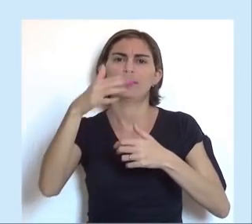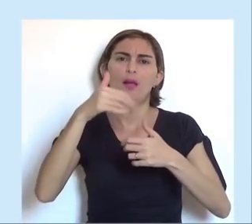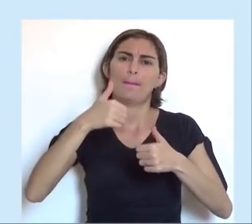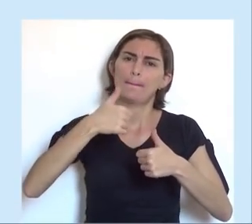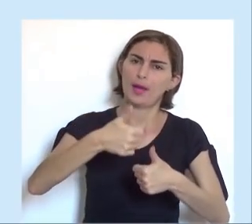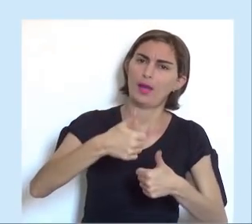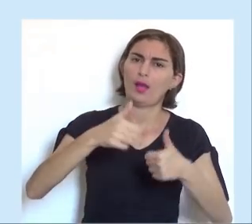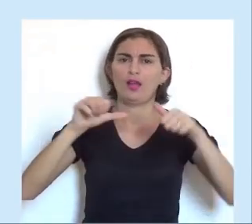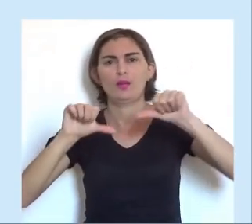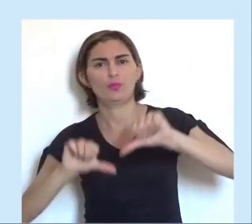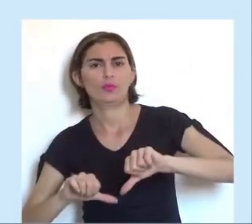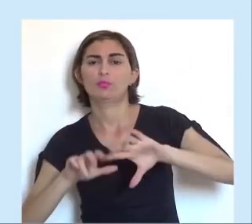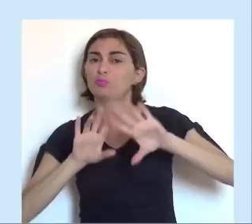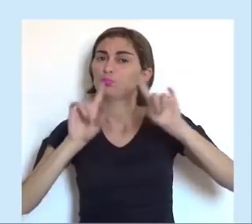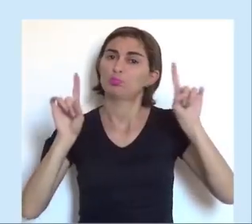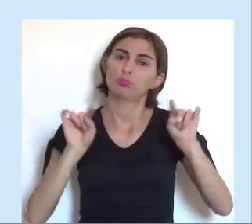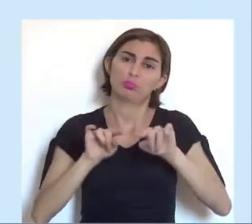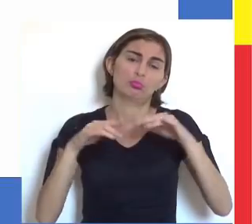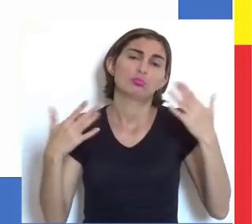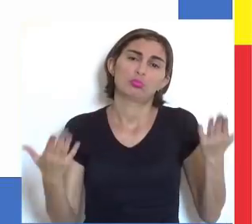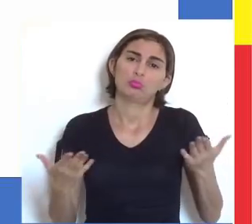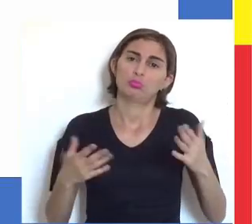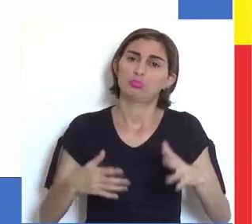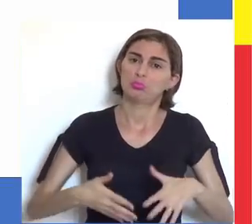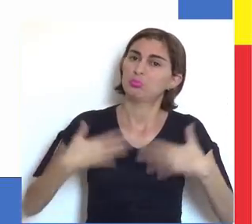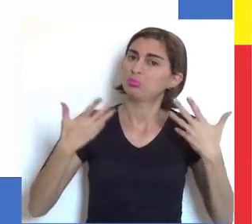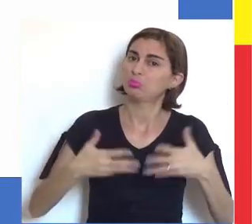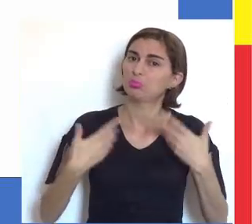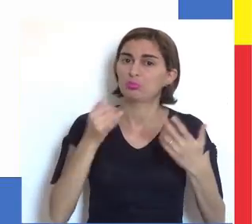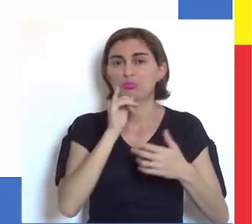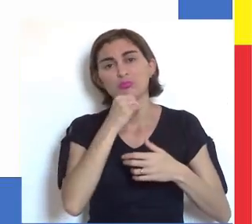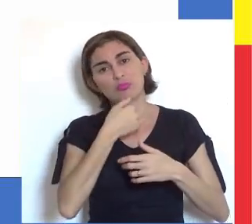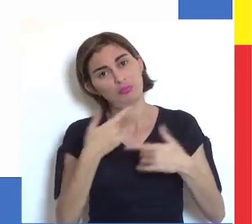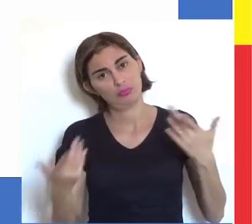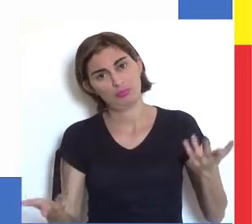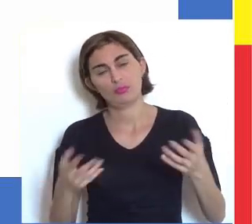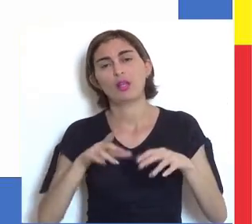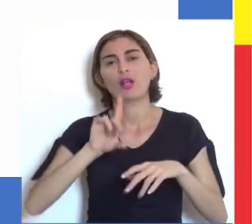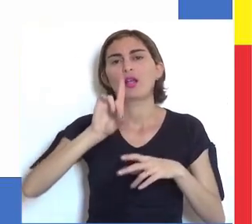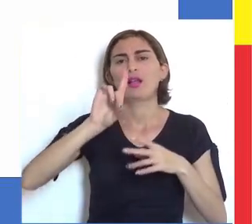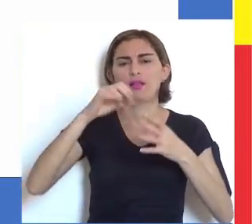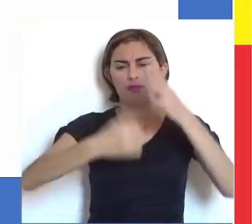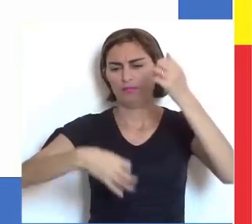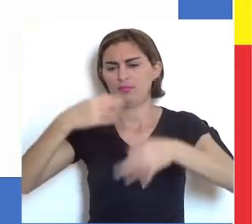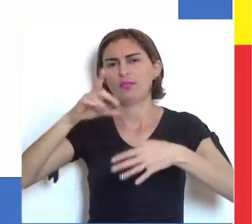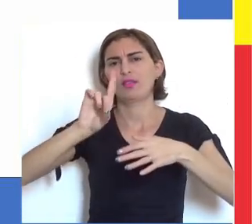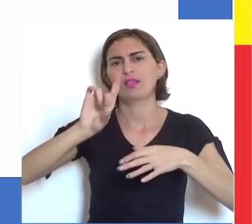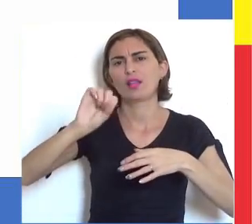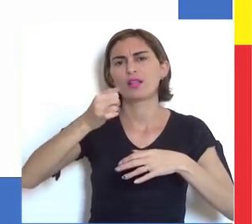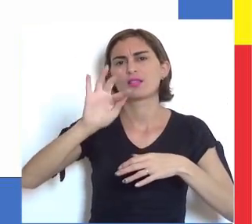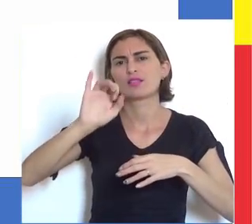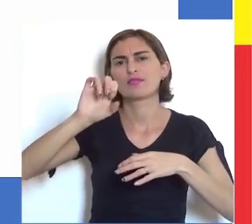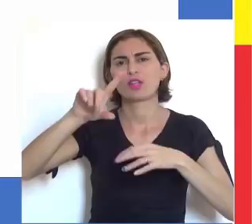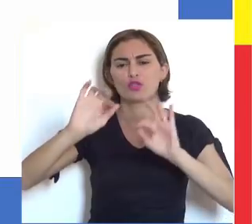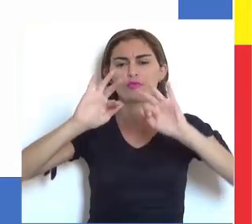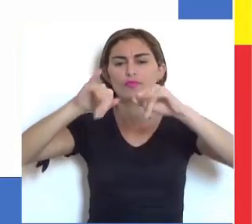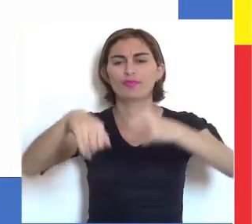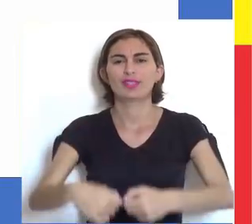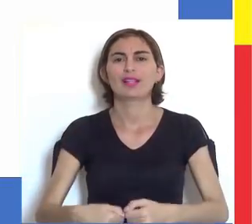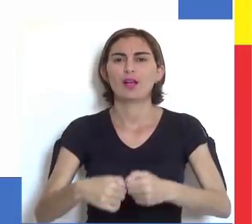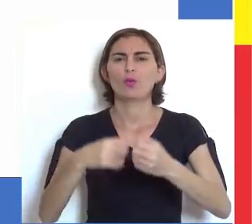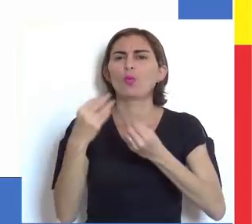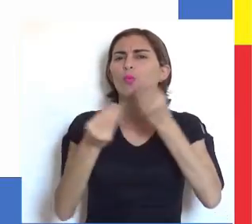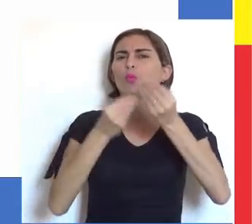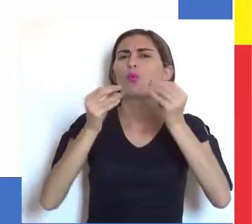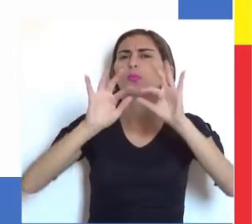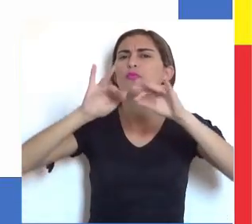sua tristeza ou para a sua alegria. Já o desfecho é a solução de todo o conflito, ou seja, é o fim,